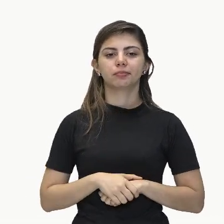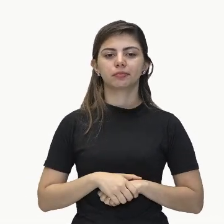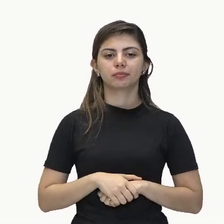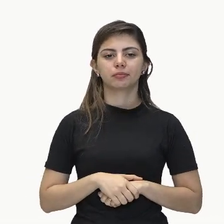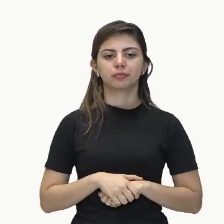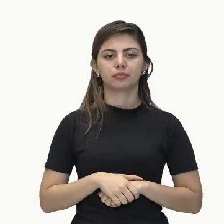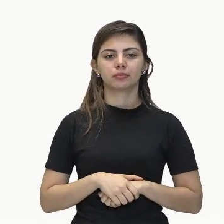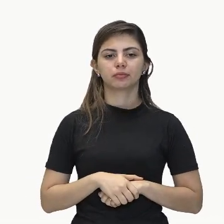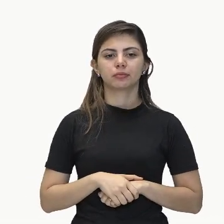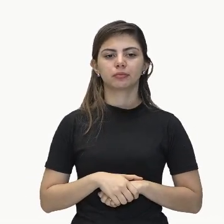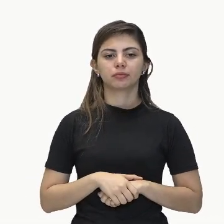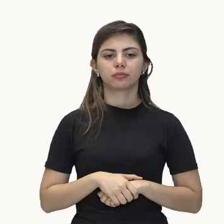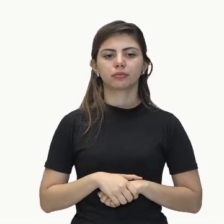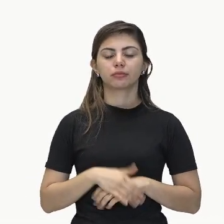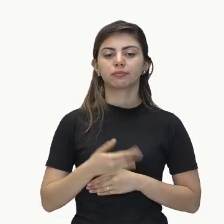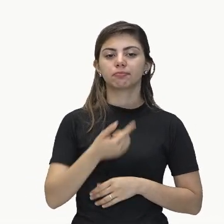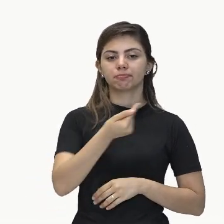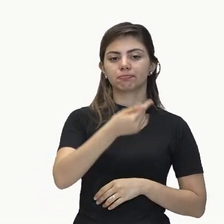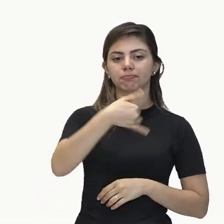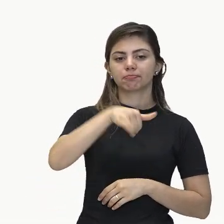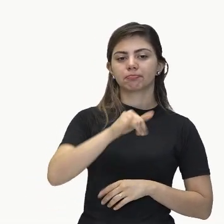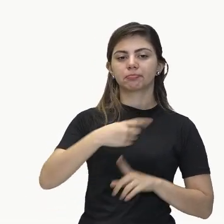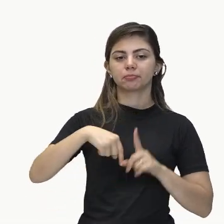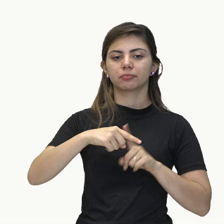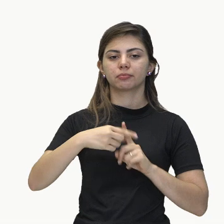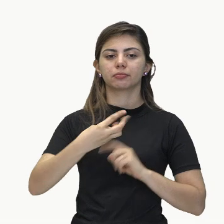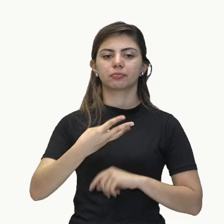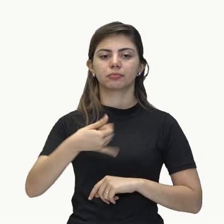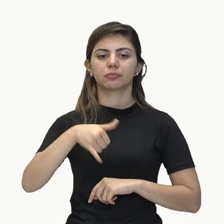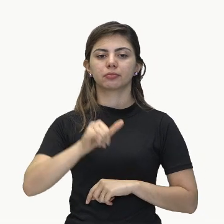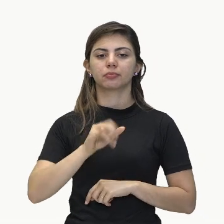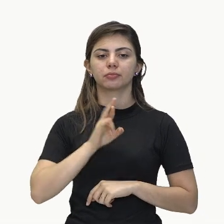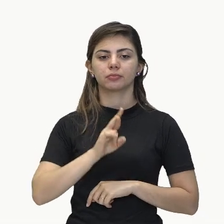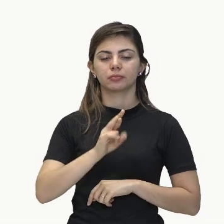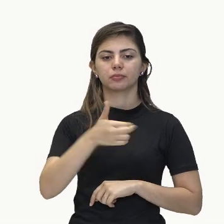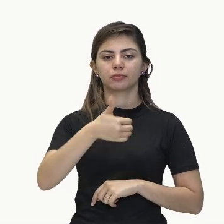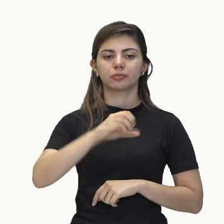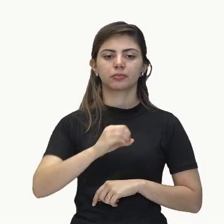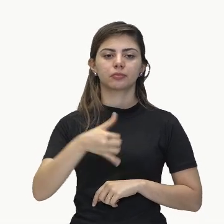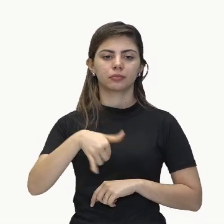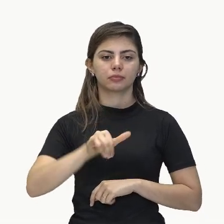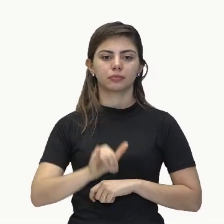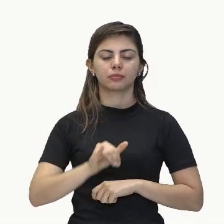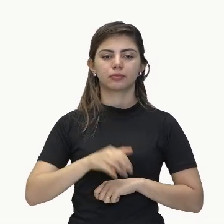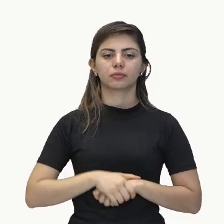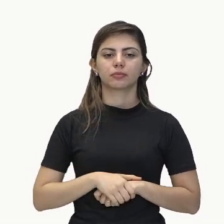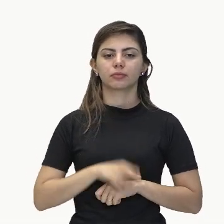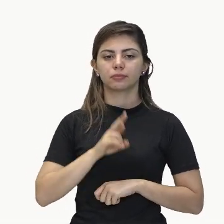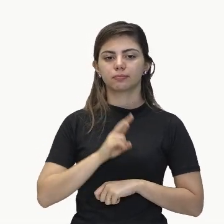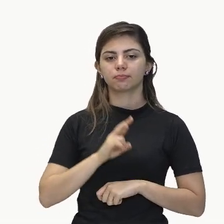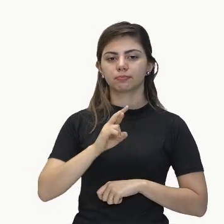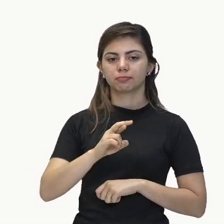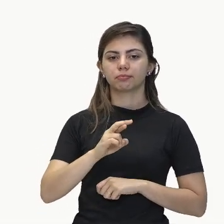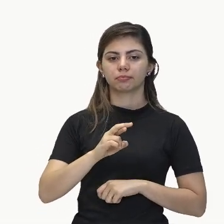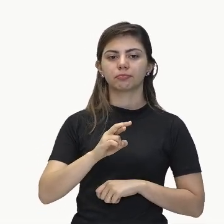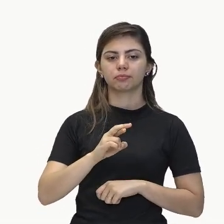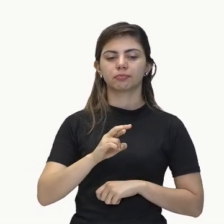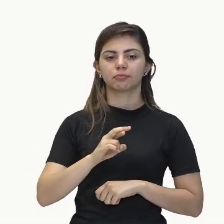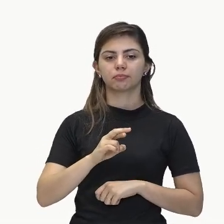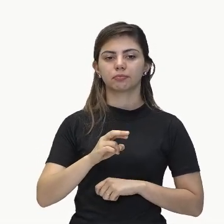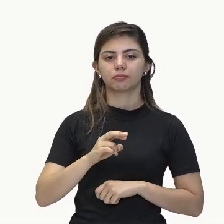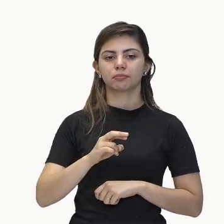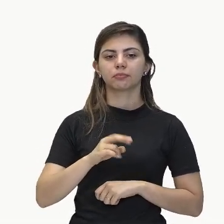E agora, 7y mais 3y, 10y. E aí,